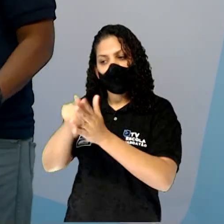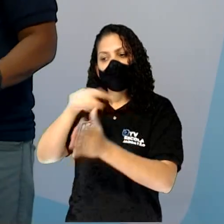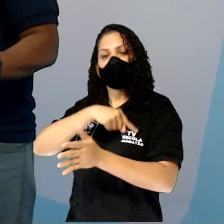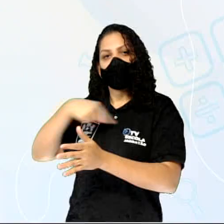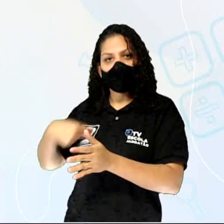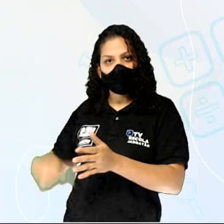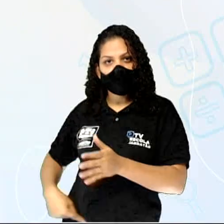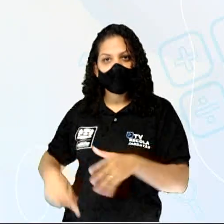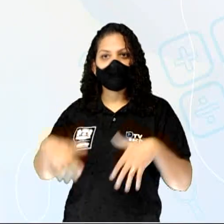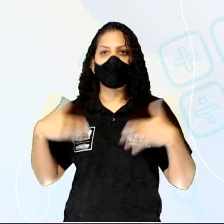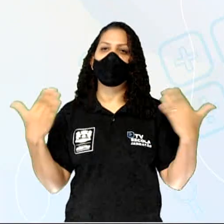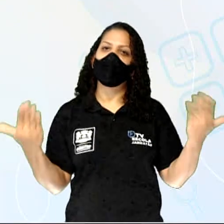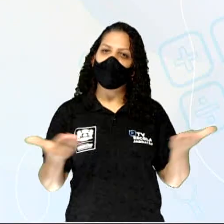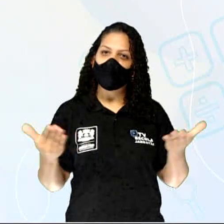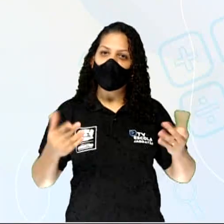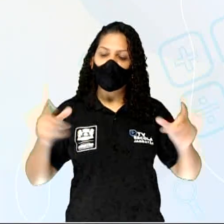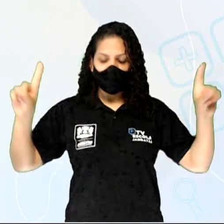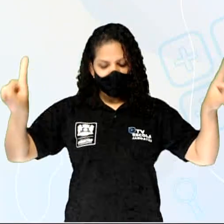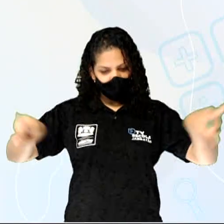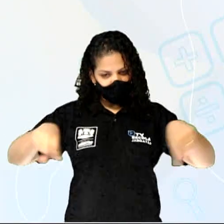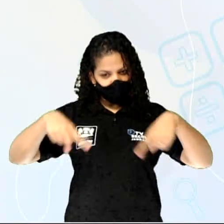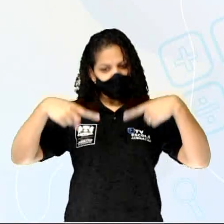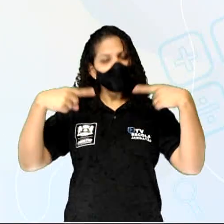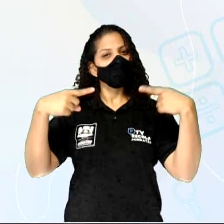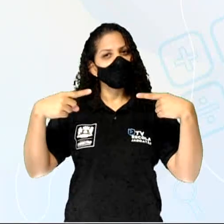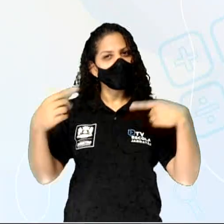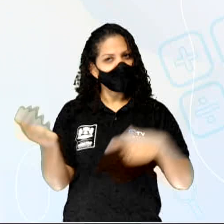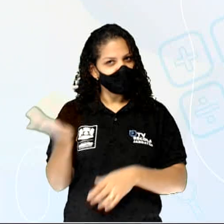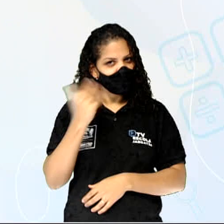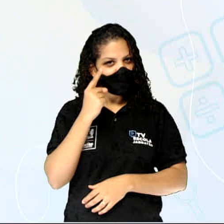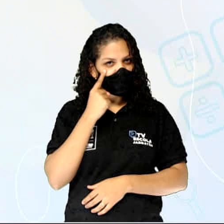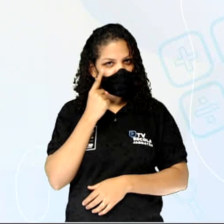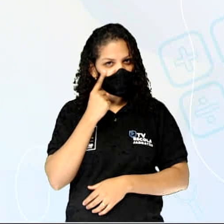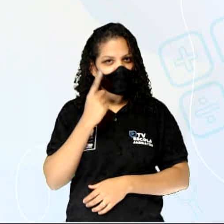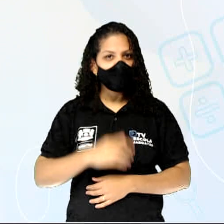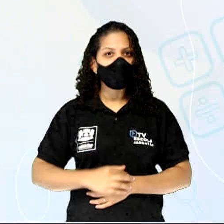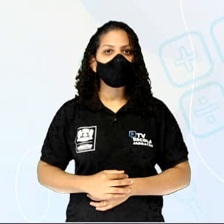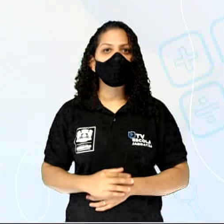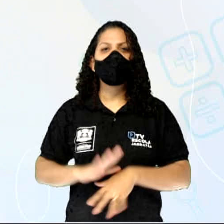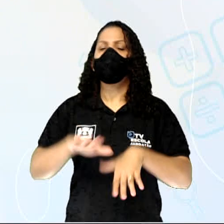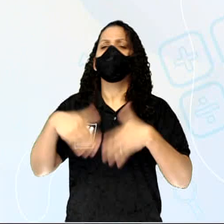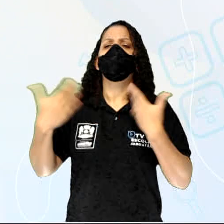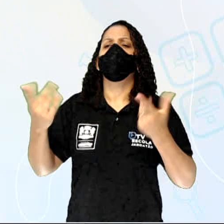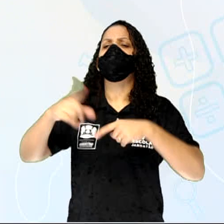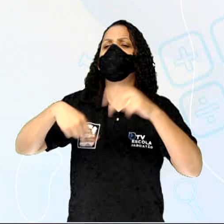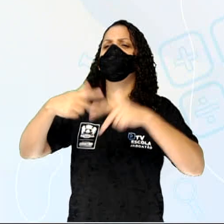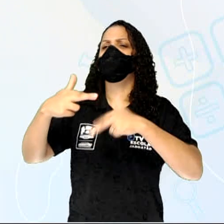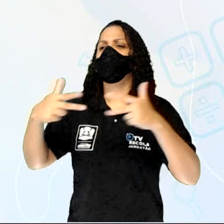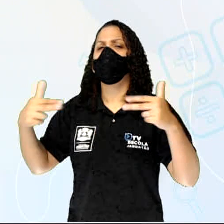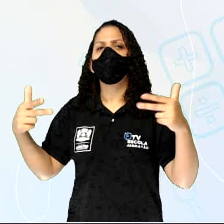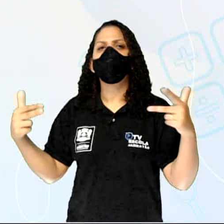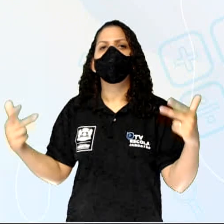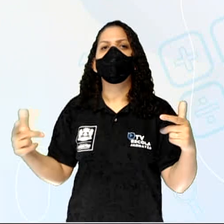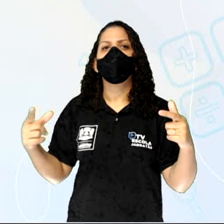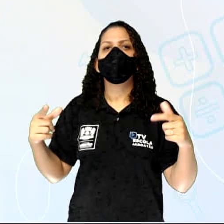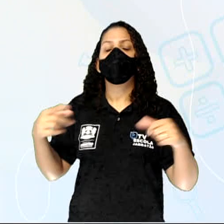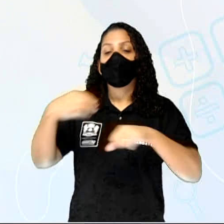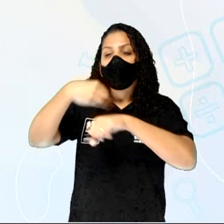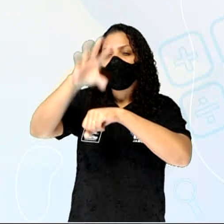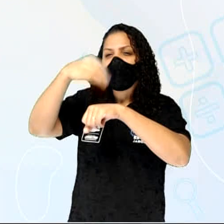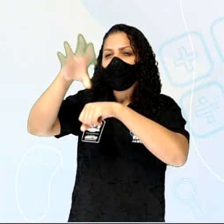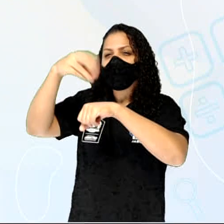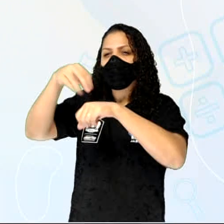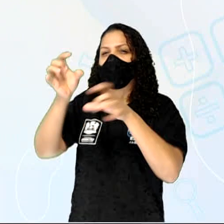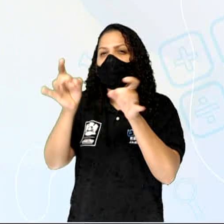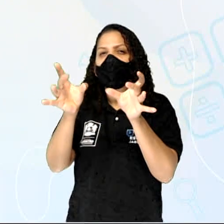nosso desafio. Vamos lá? Quais são os produtos mais